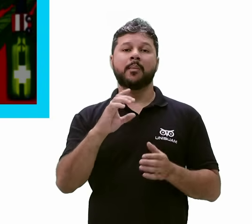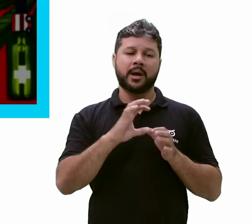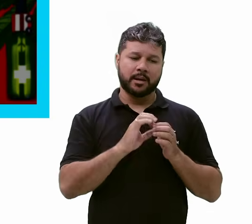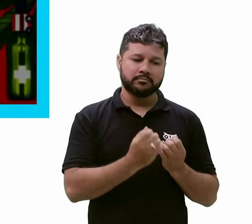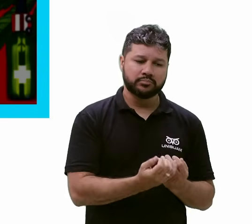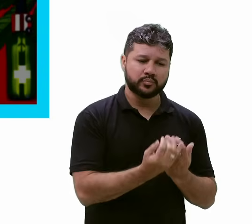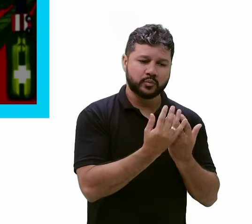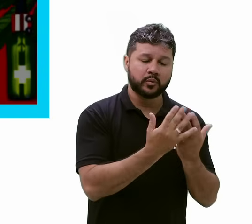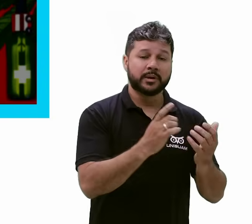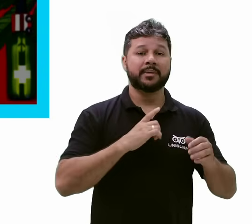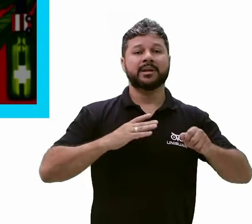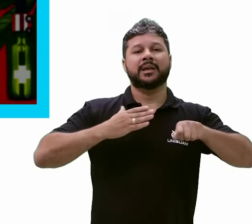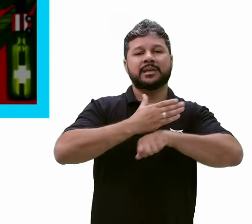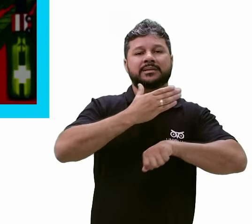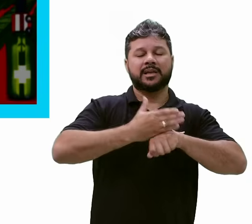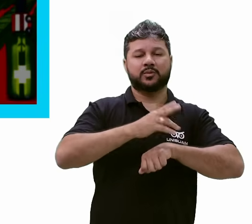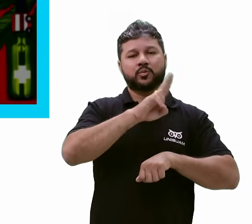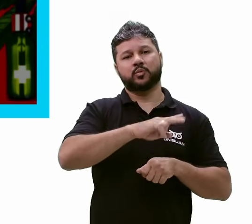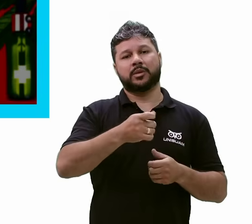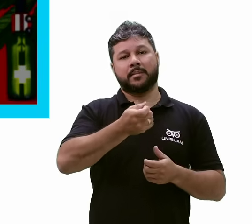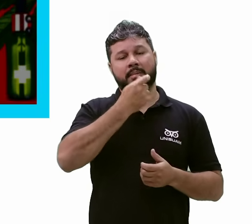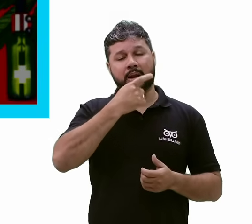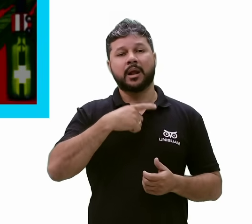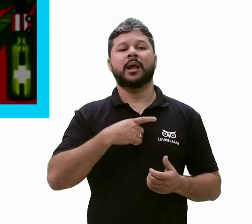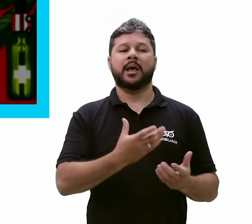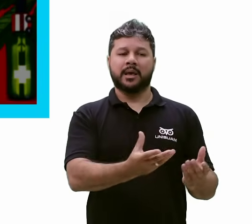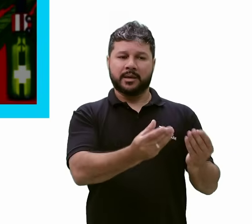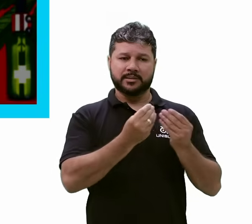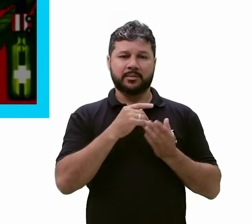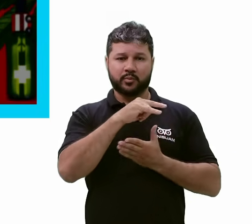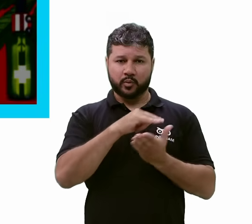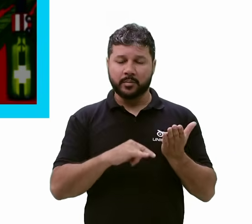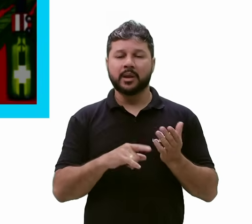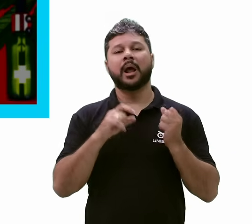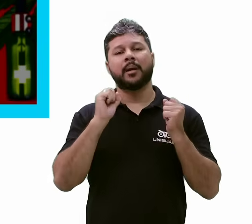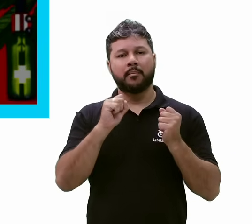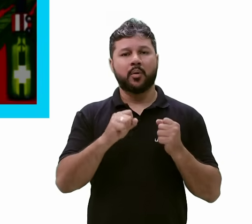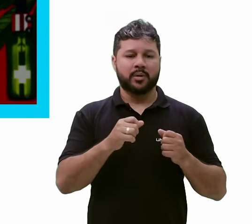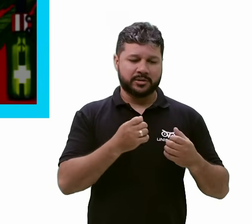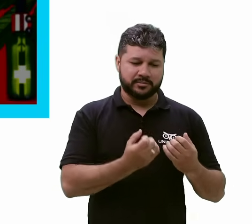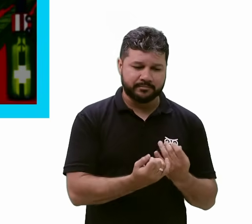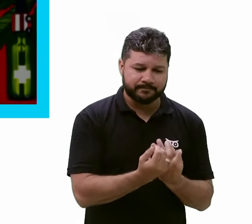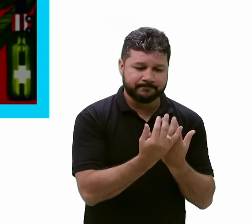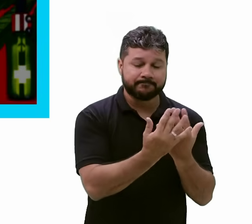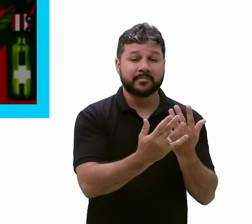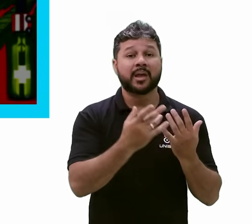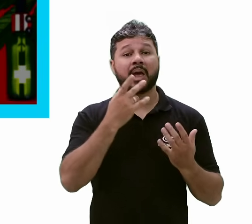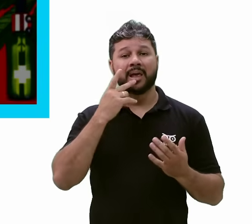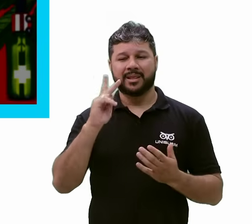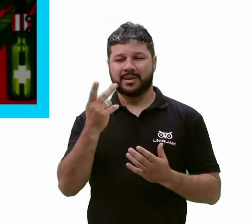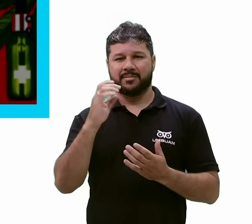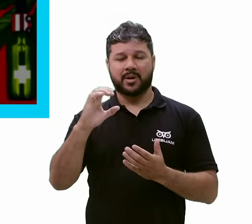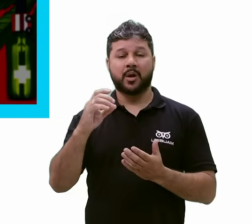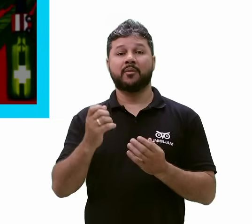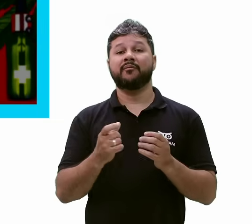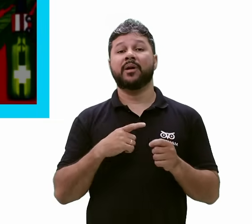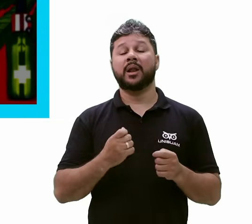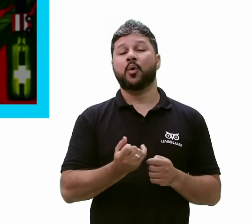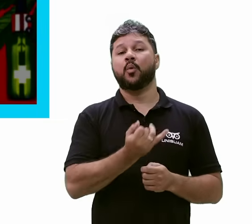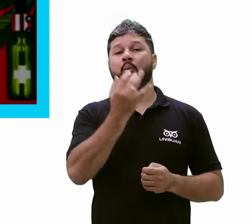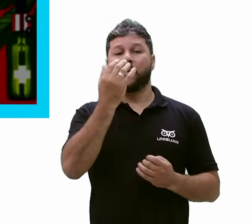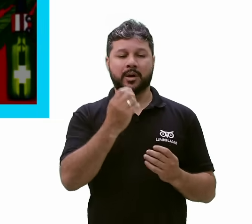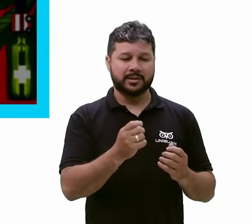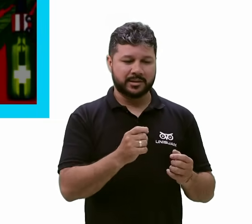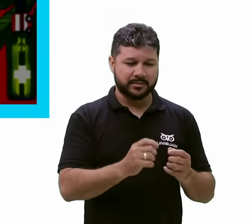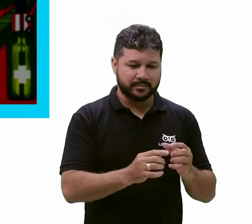a plantar e a ter acesso a esse medicamento, recebem esse habeas corpus e aí eles podem fazer plantações. E geralmente no habeas corpus